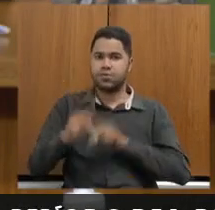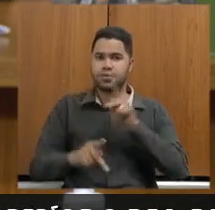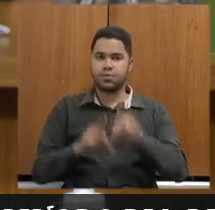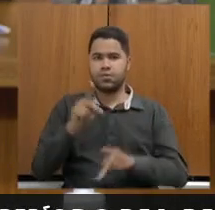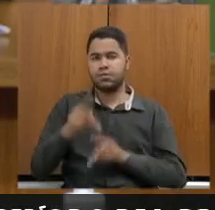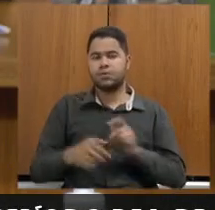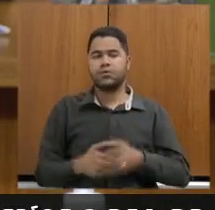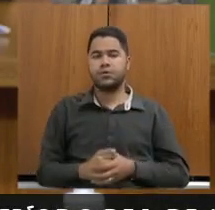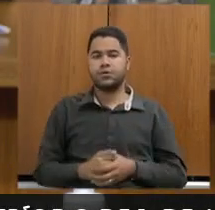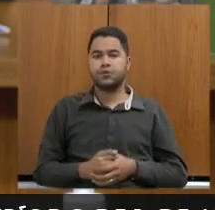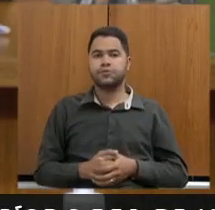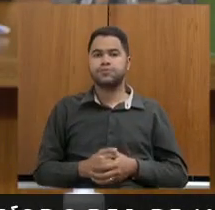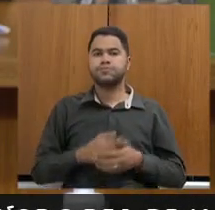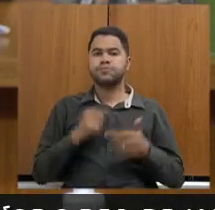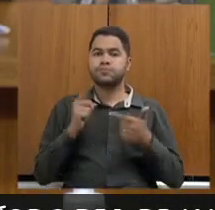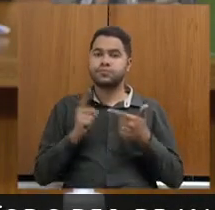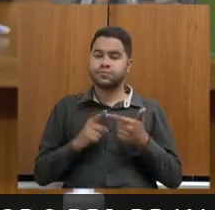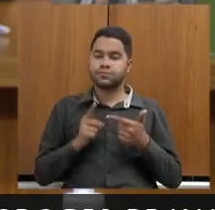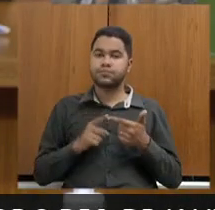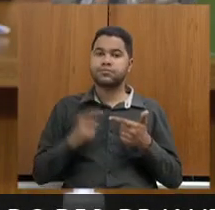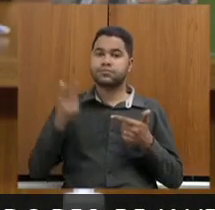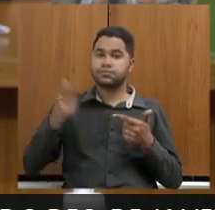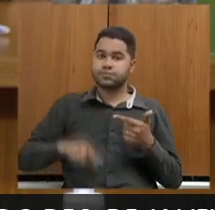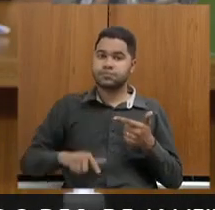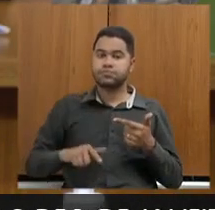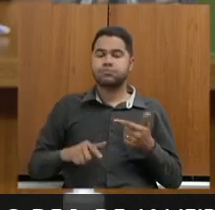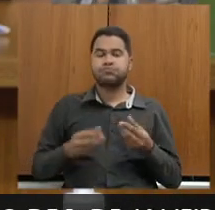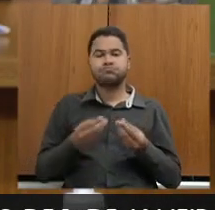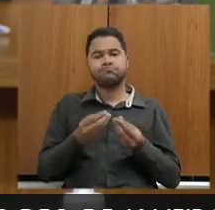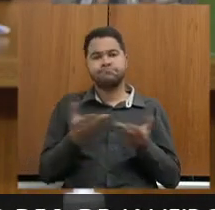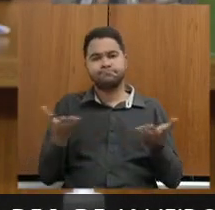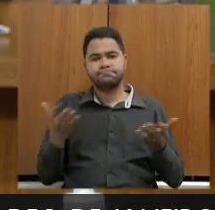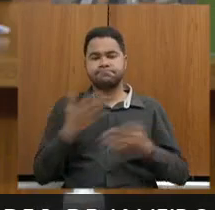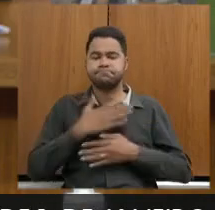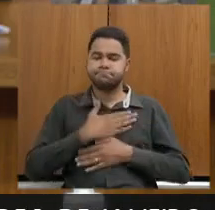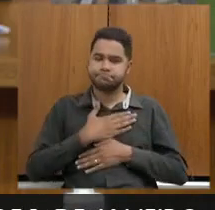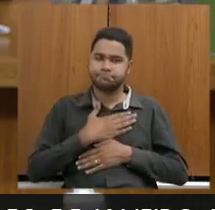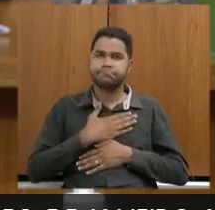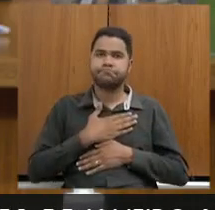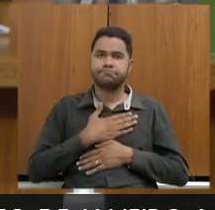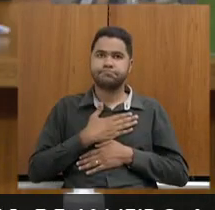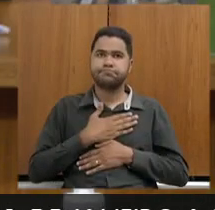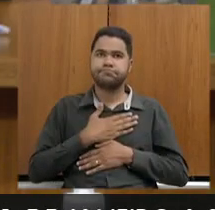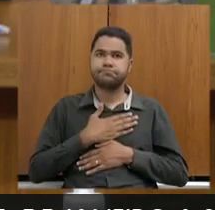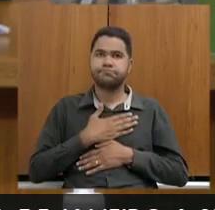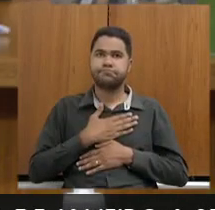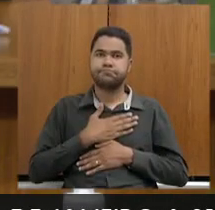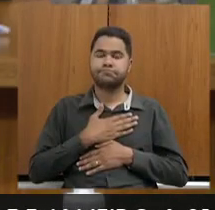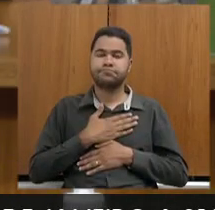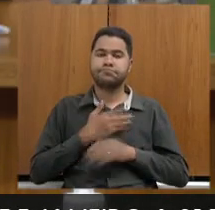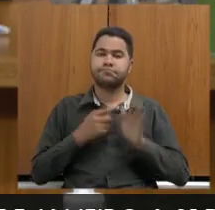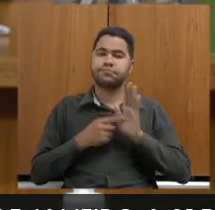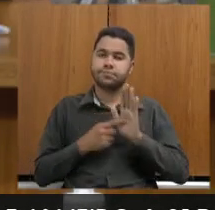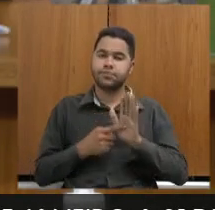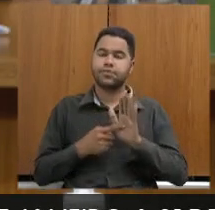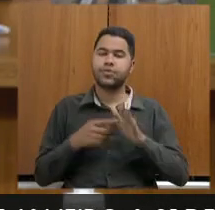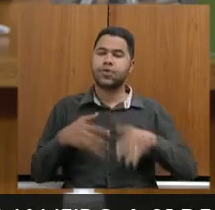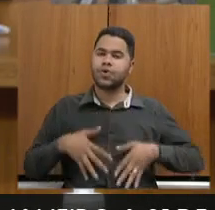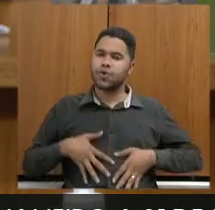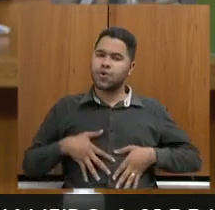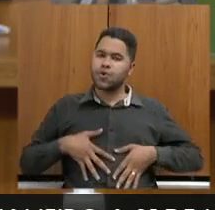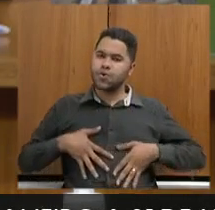população No segundo. Aqui mais uma vez prestar a minha continência e revelar o meu